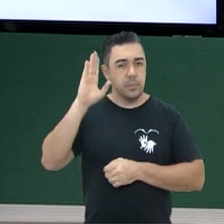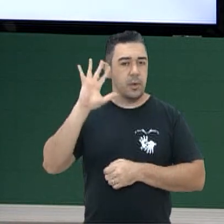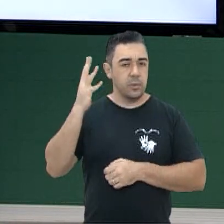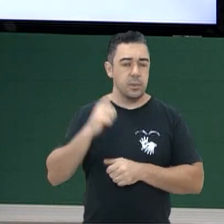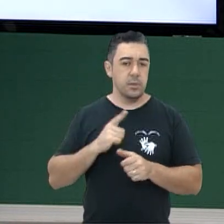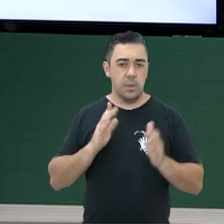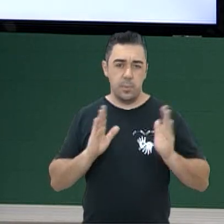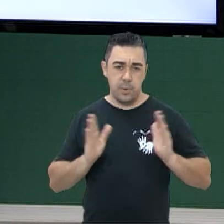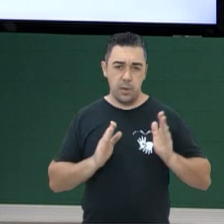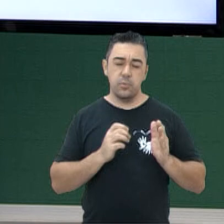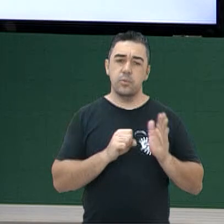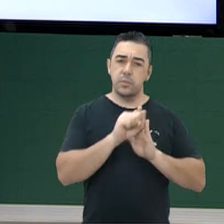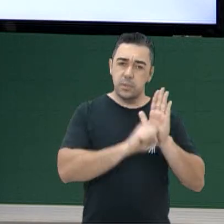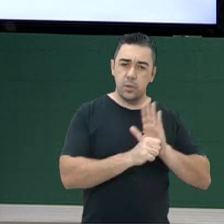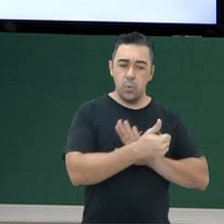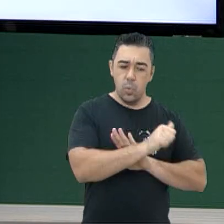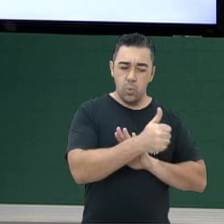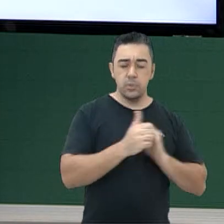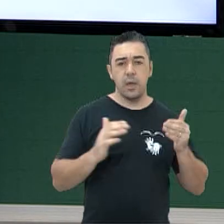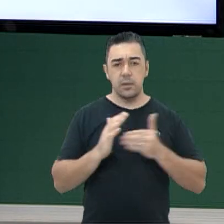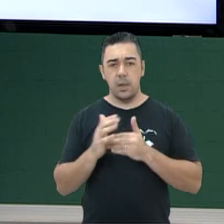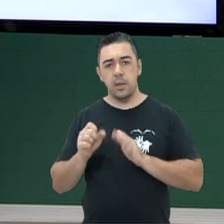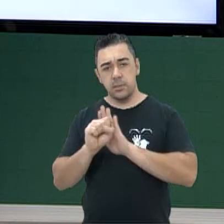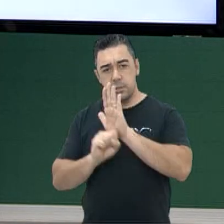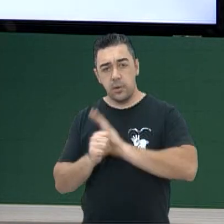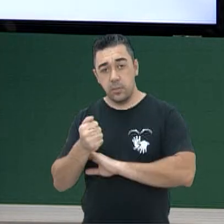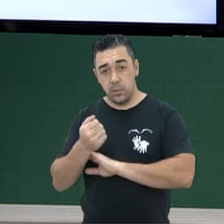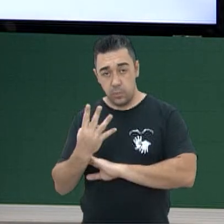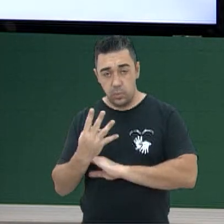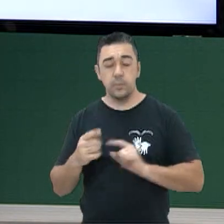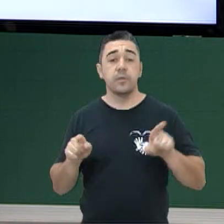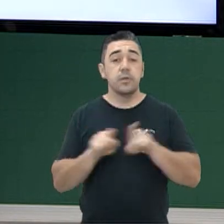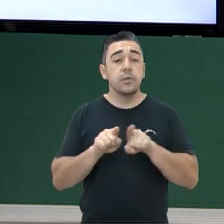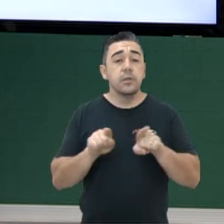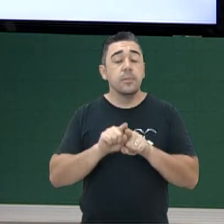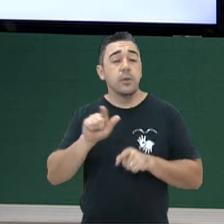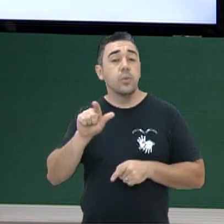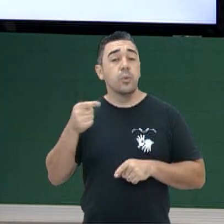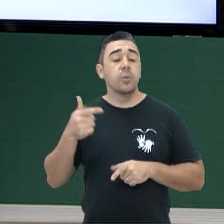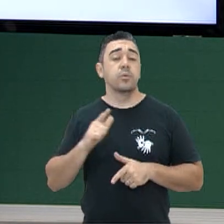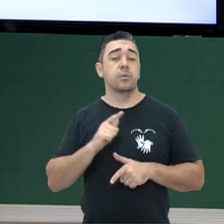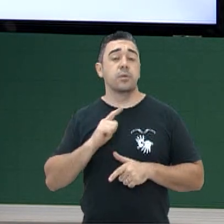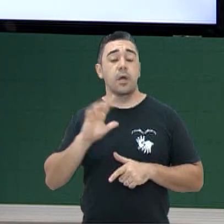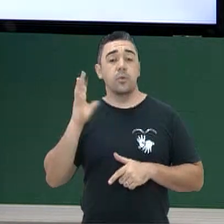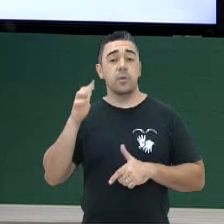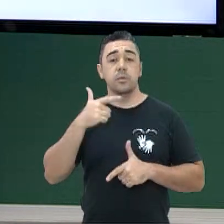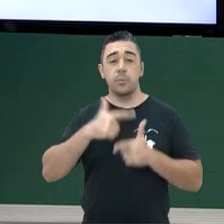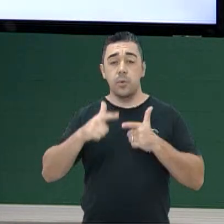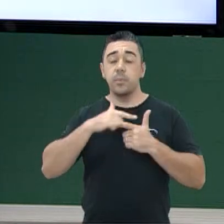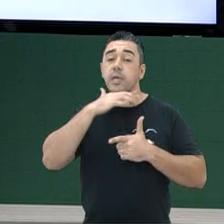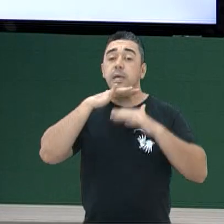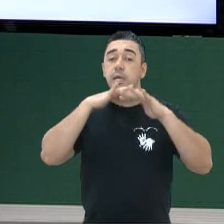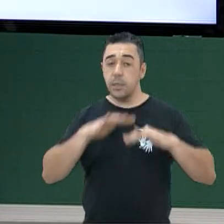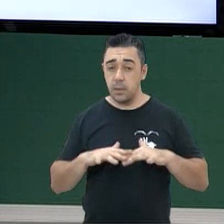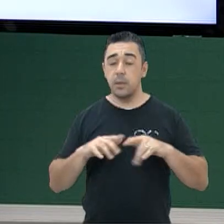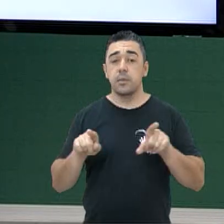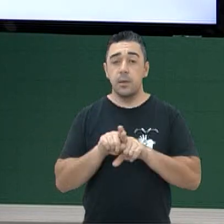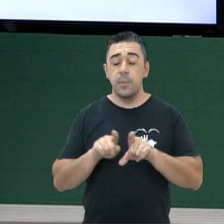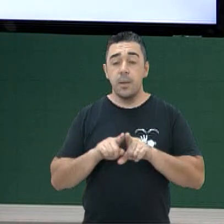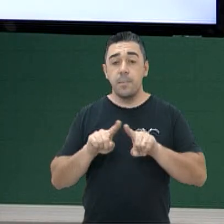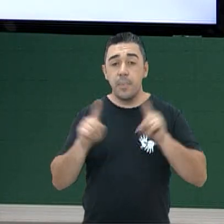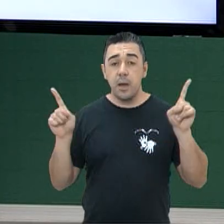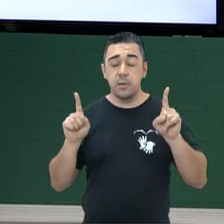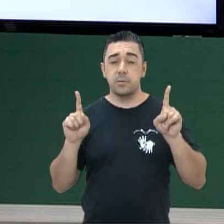entre século XI e século XIV, né, também serão outro fator de colapso da Europa medieval. Mas